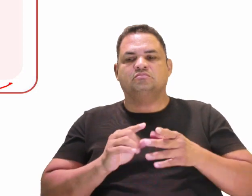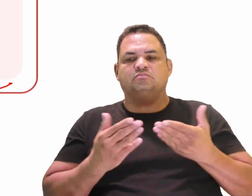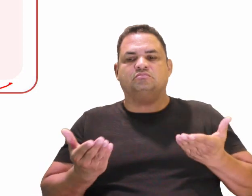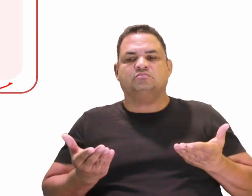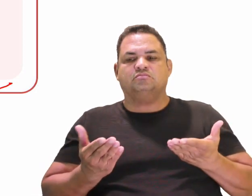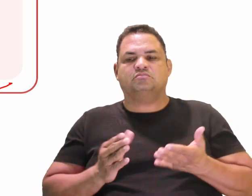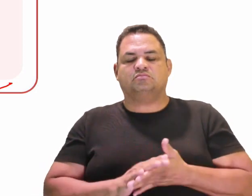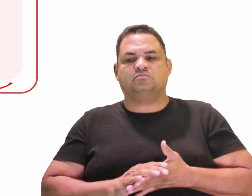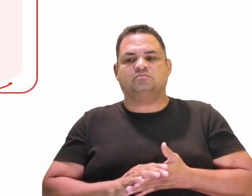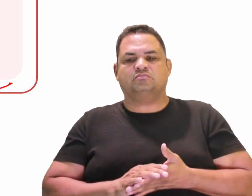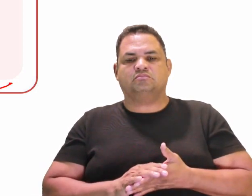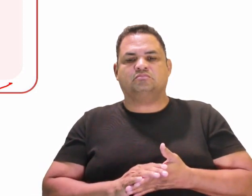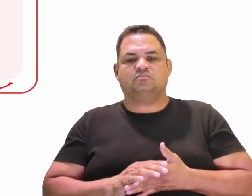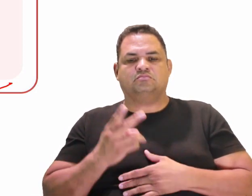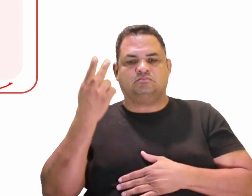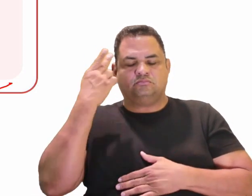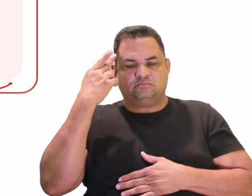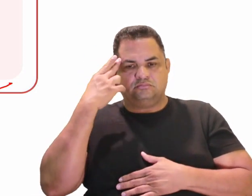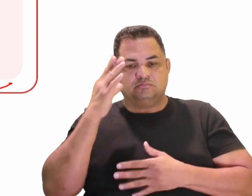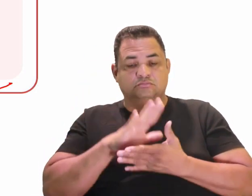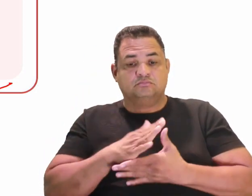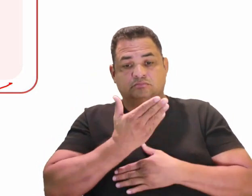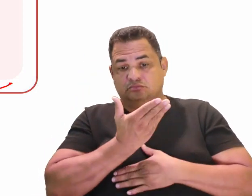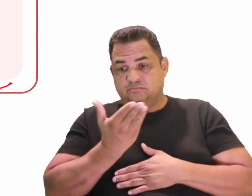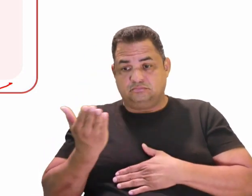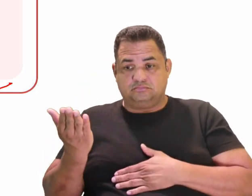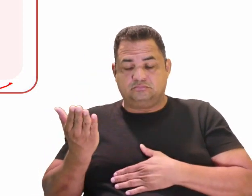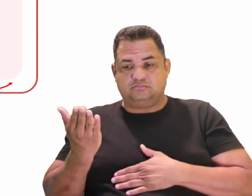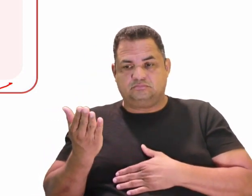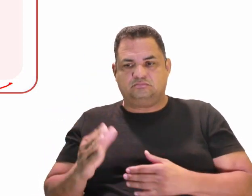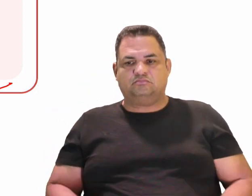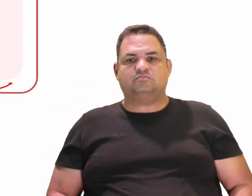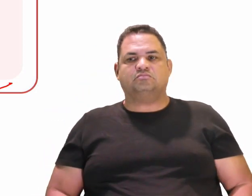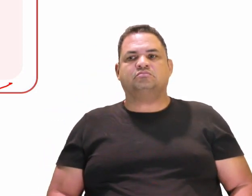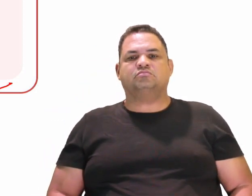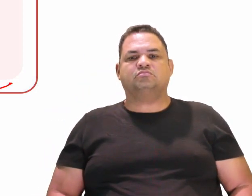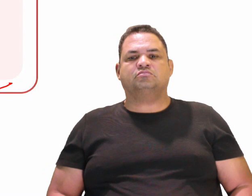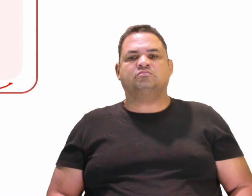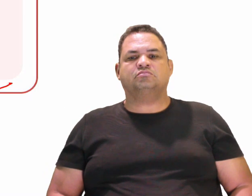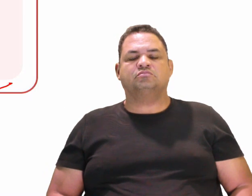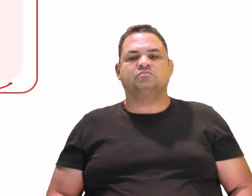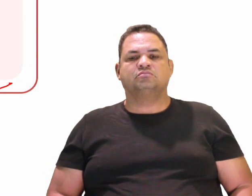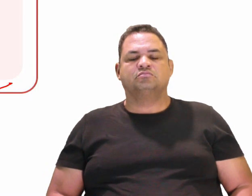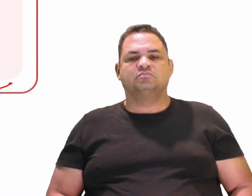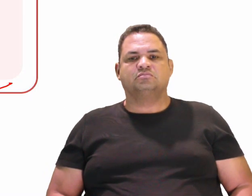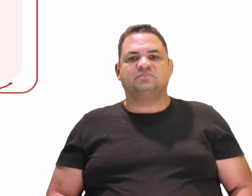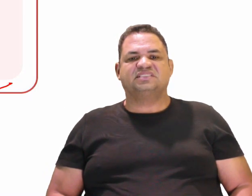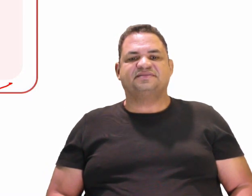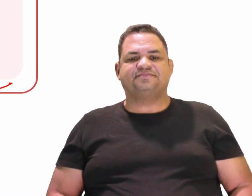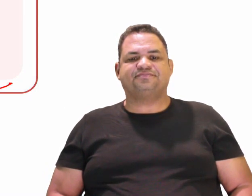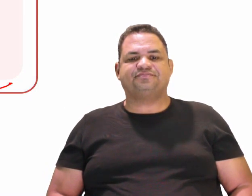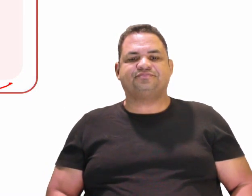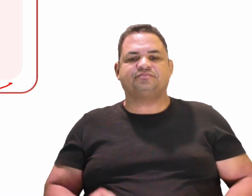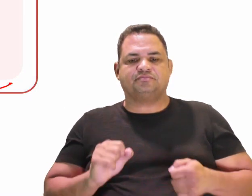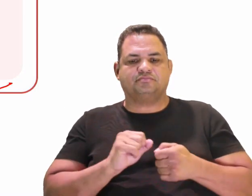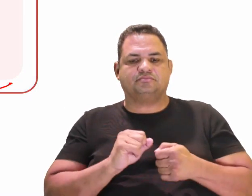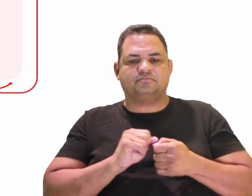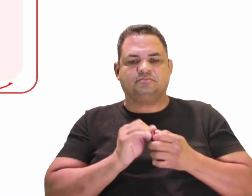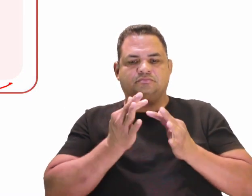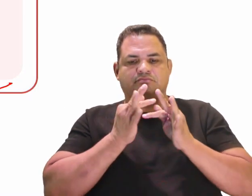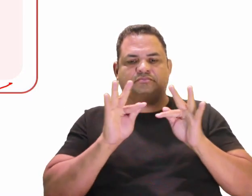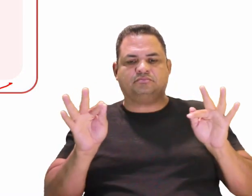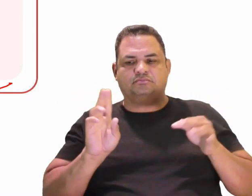short answers é muito mais comum aparecer desta forma contraída. No, I can't. E para fazer uma frase